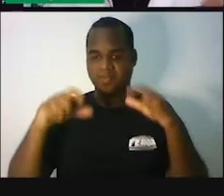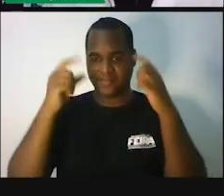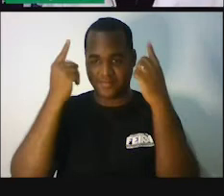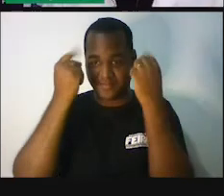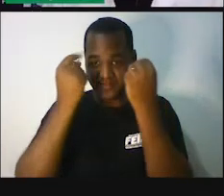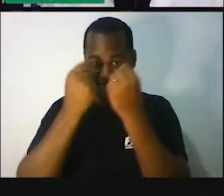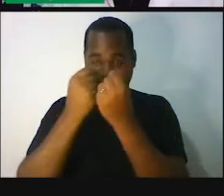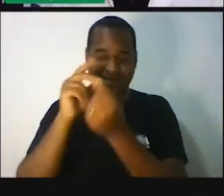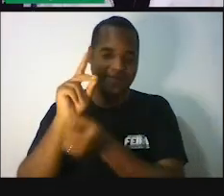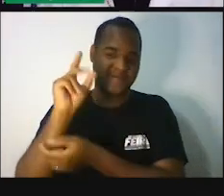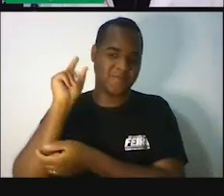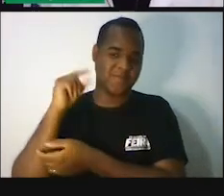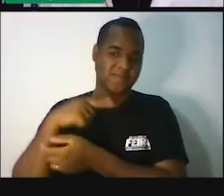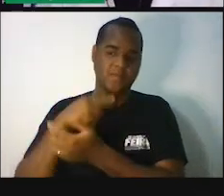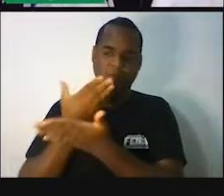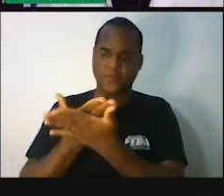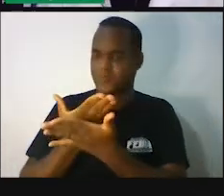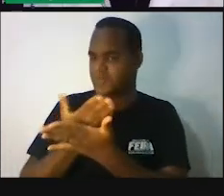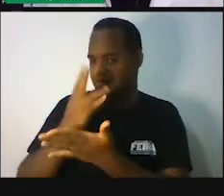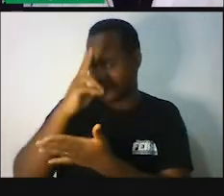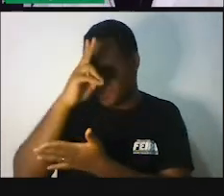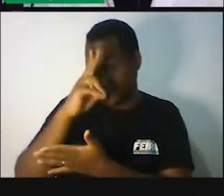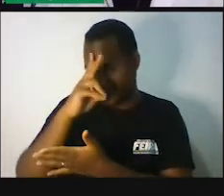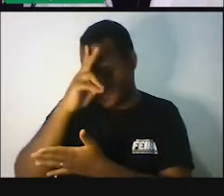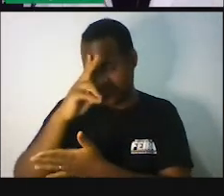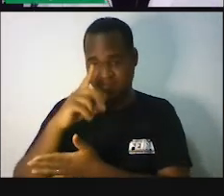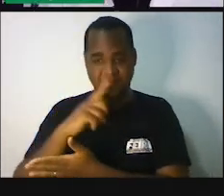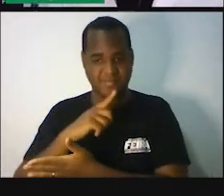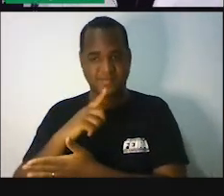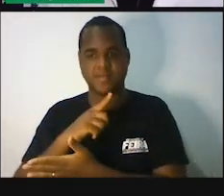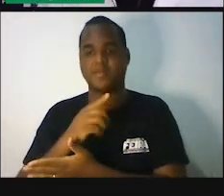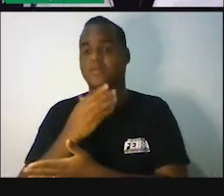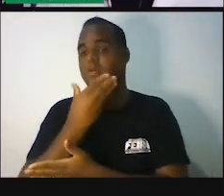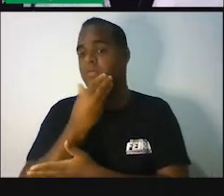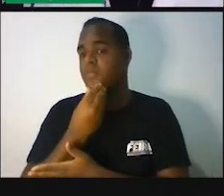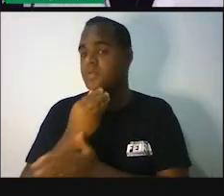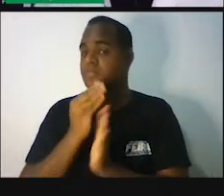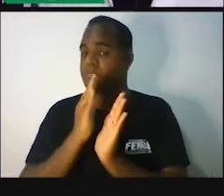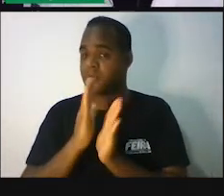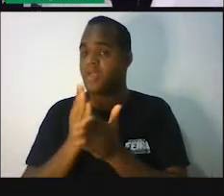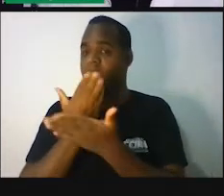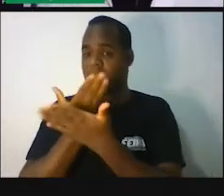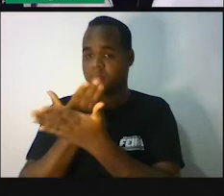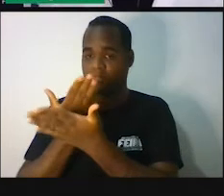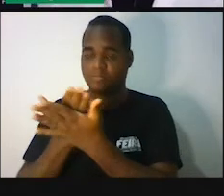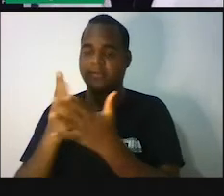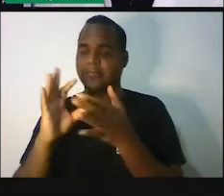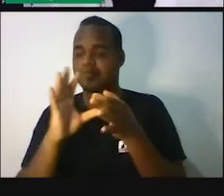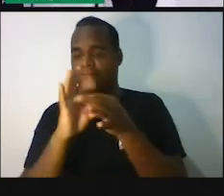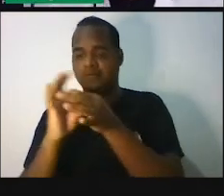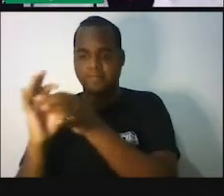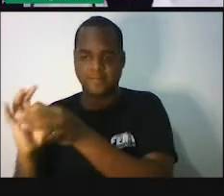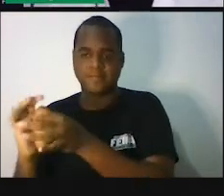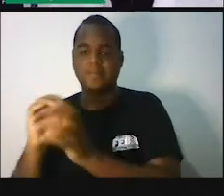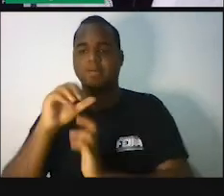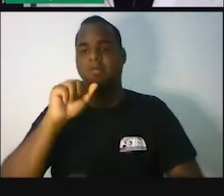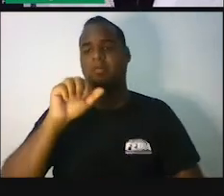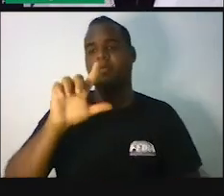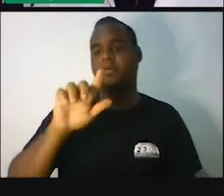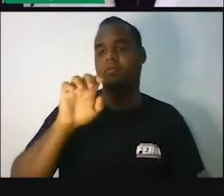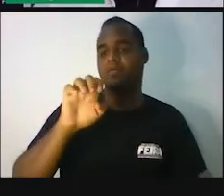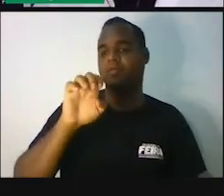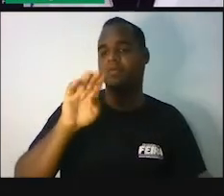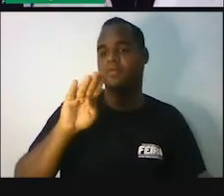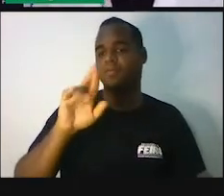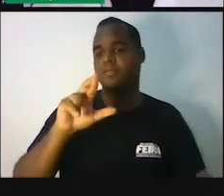é uma coisa que você estuda lá na história, né? O homem já estudava a relação da álgebra